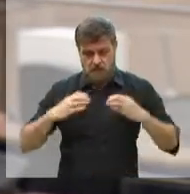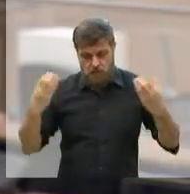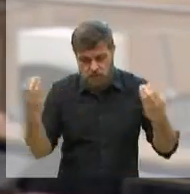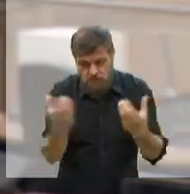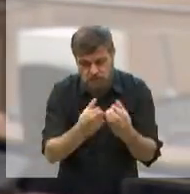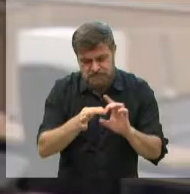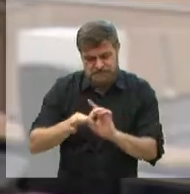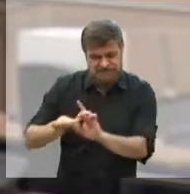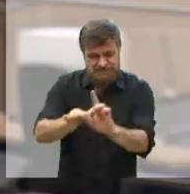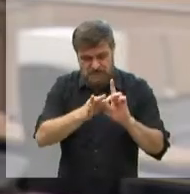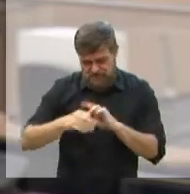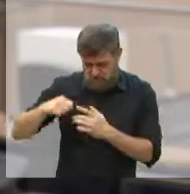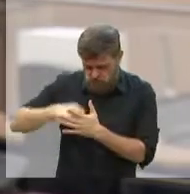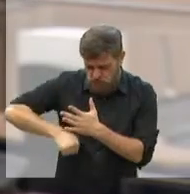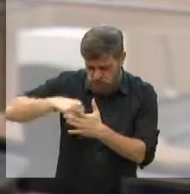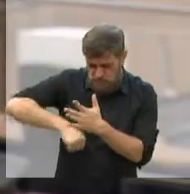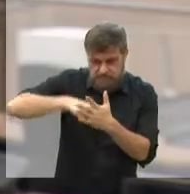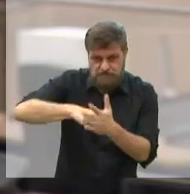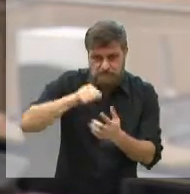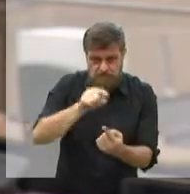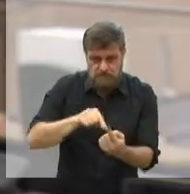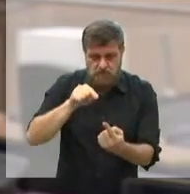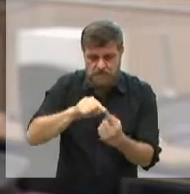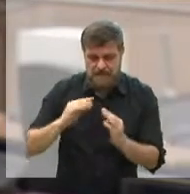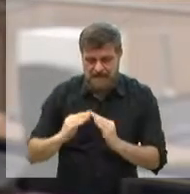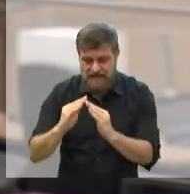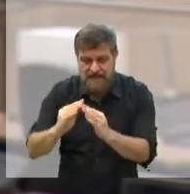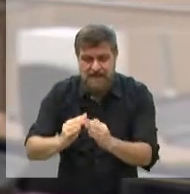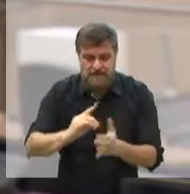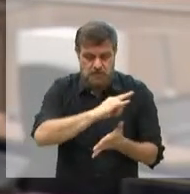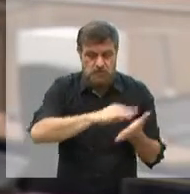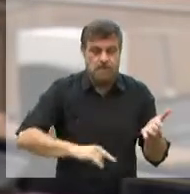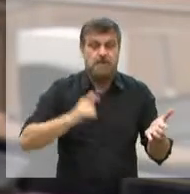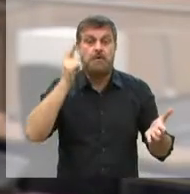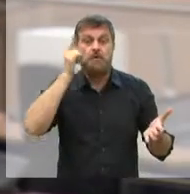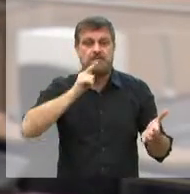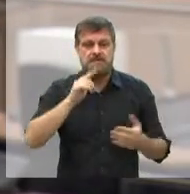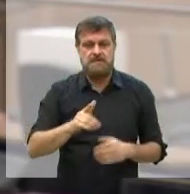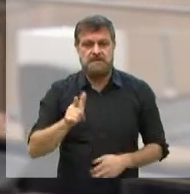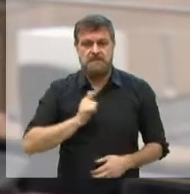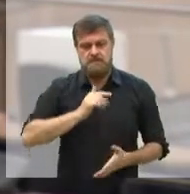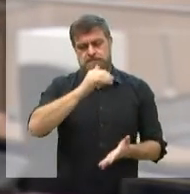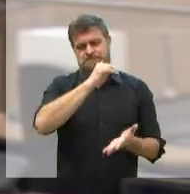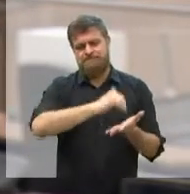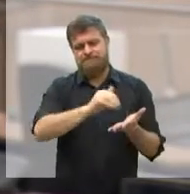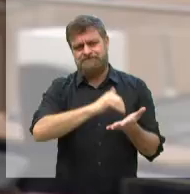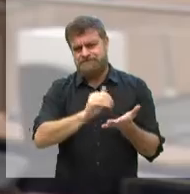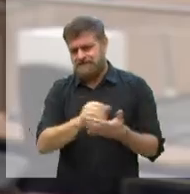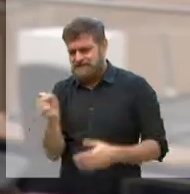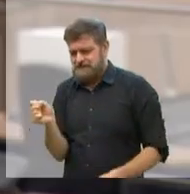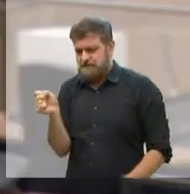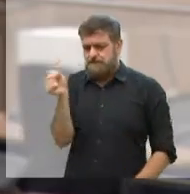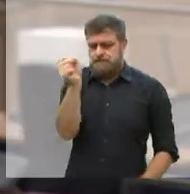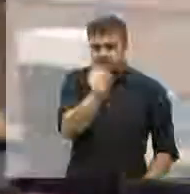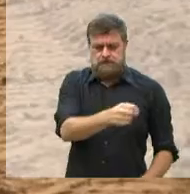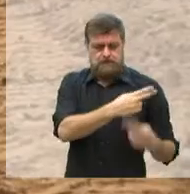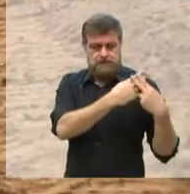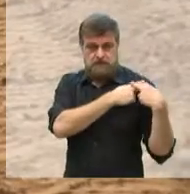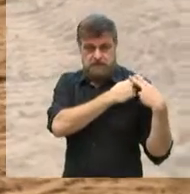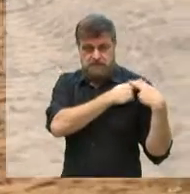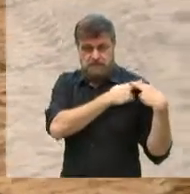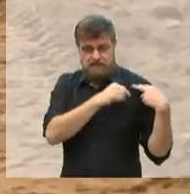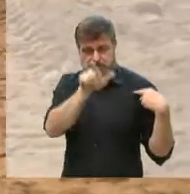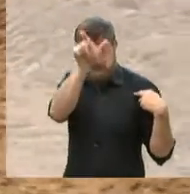coletivo no sentido da regularização. O governo colocou um grande secretário na gestão, que